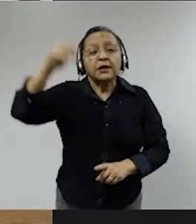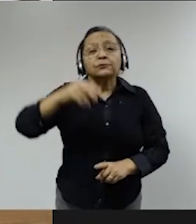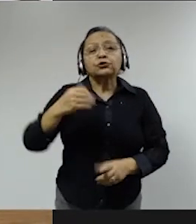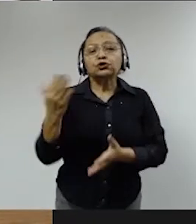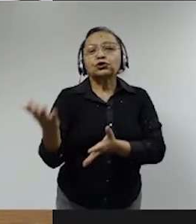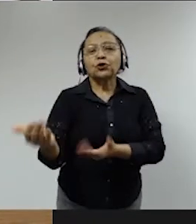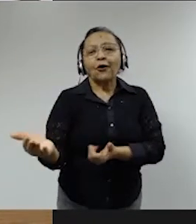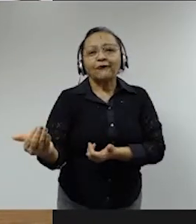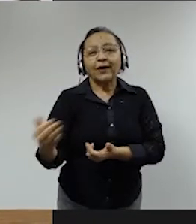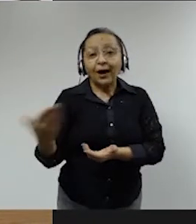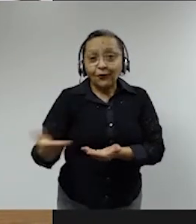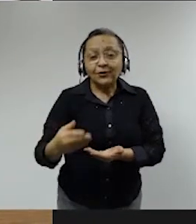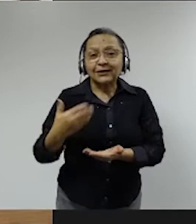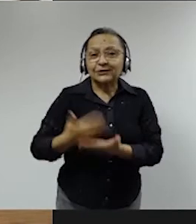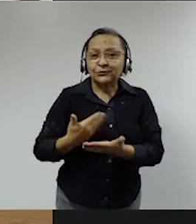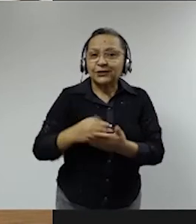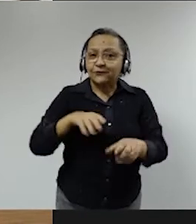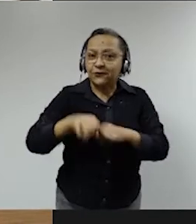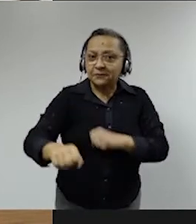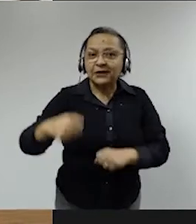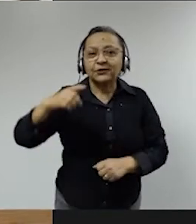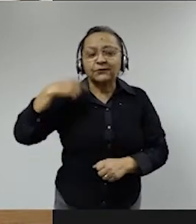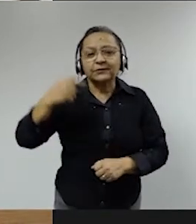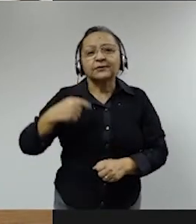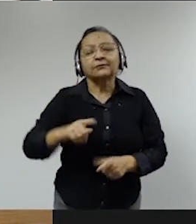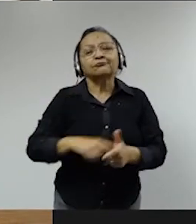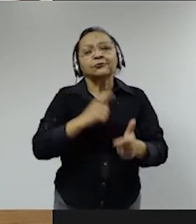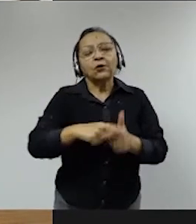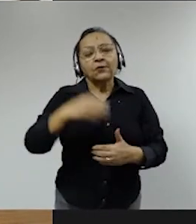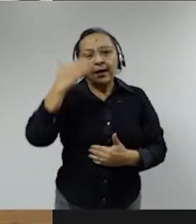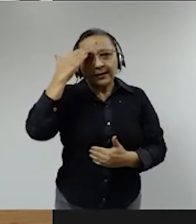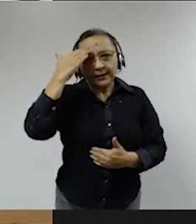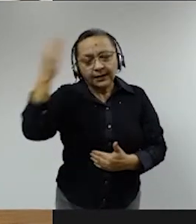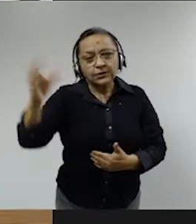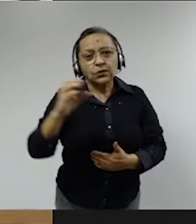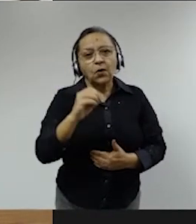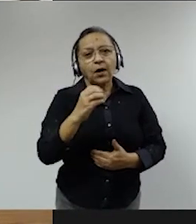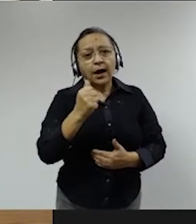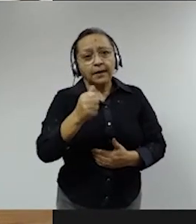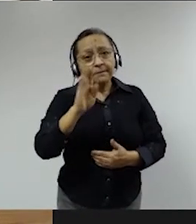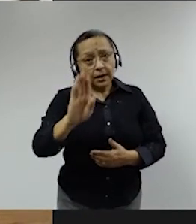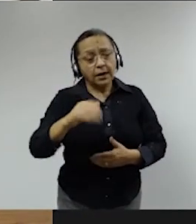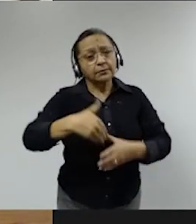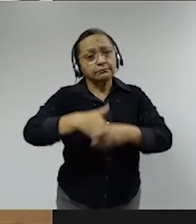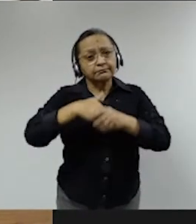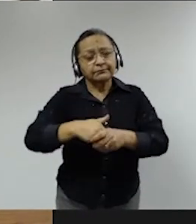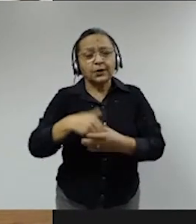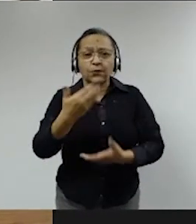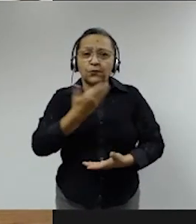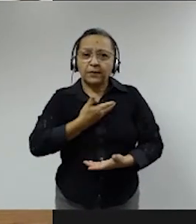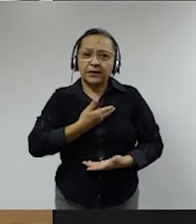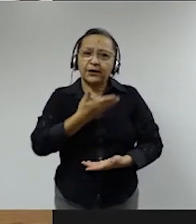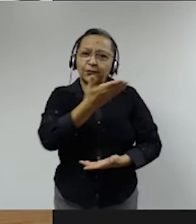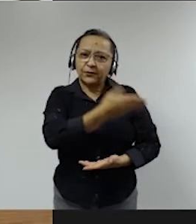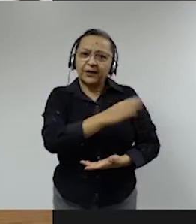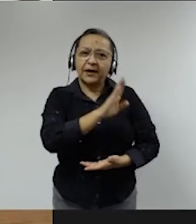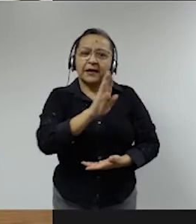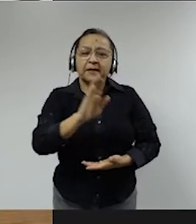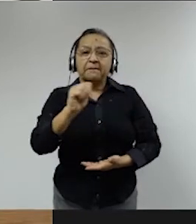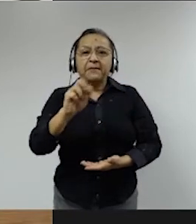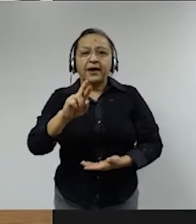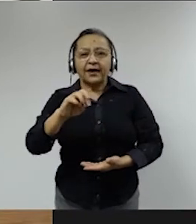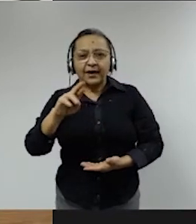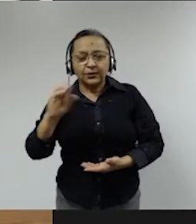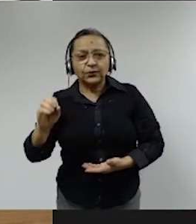pelo direito concorrencial. Queria agradecer ao AB mais uma vez, cumprimentar meu colega e amigo Alexandre Barreto, a querida